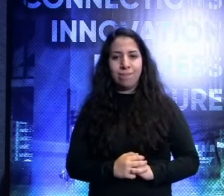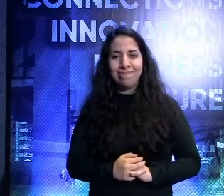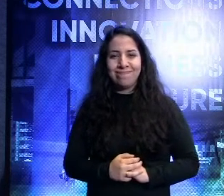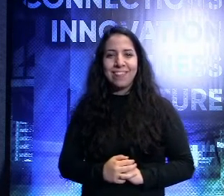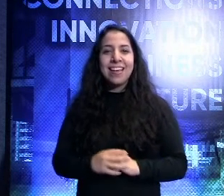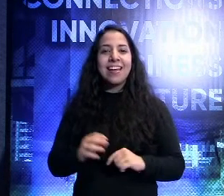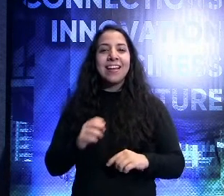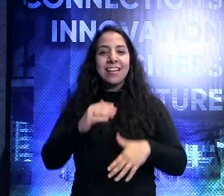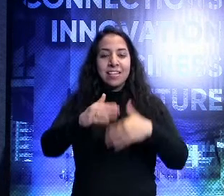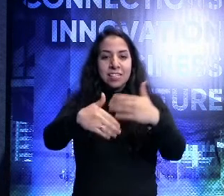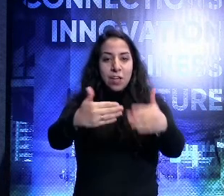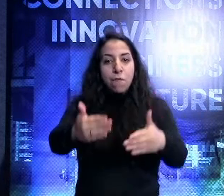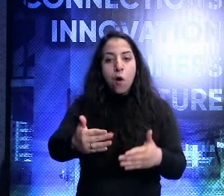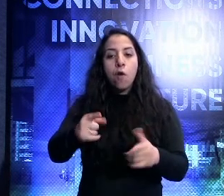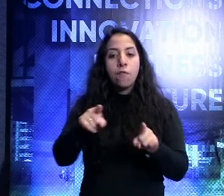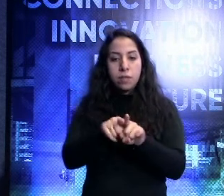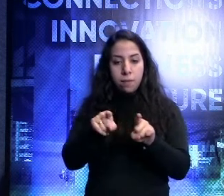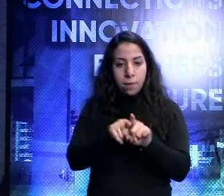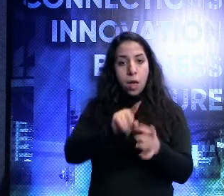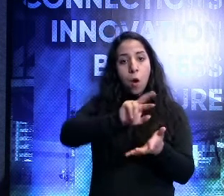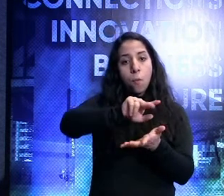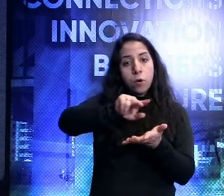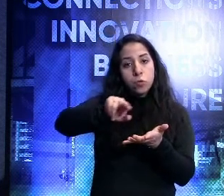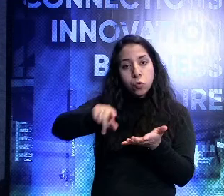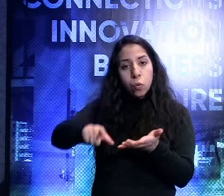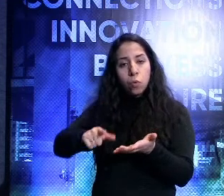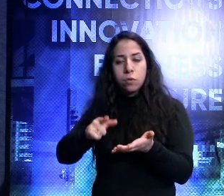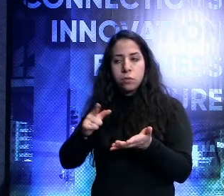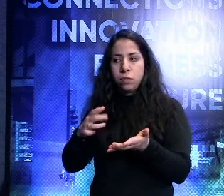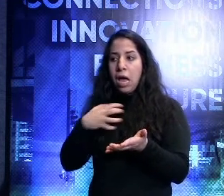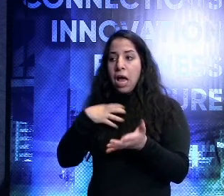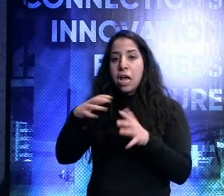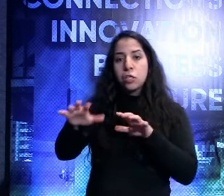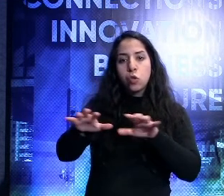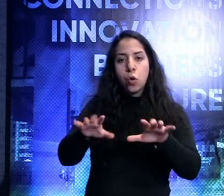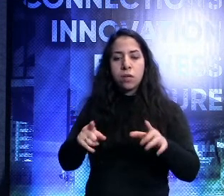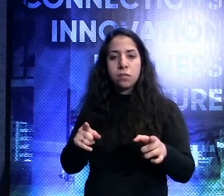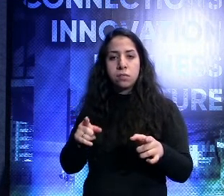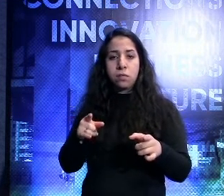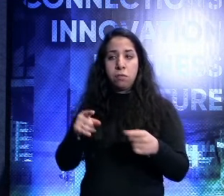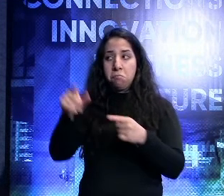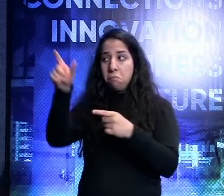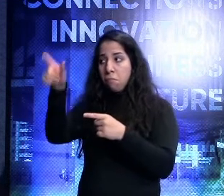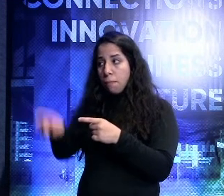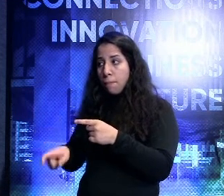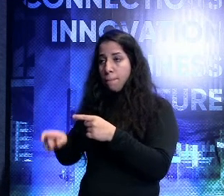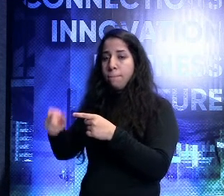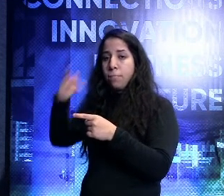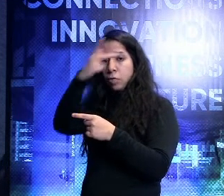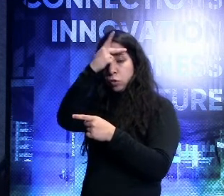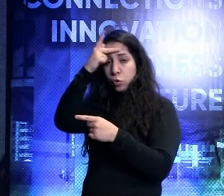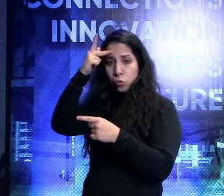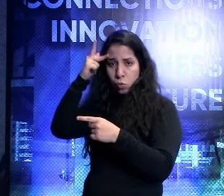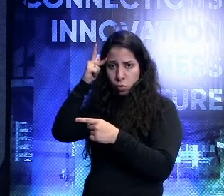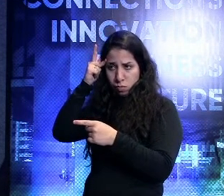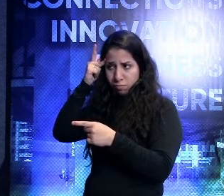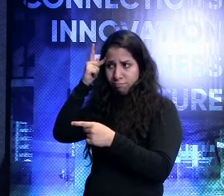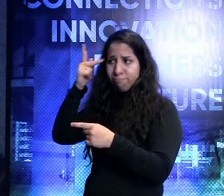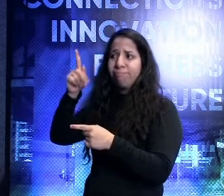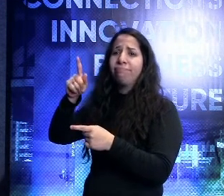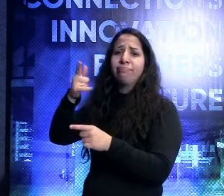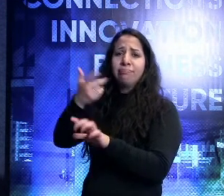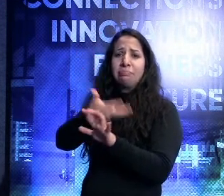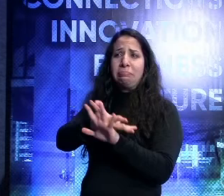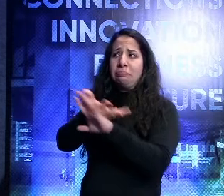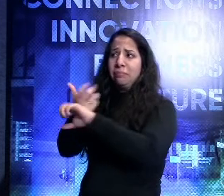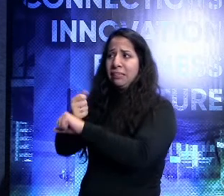envolvem algumas coisas, algumas ações. Né? Envolve pessoas, que é multidisciplinar, todo mundo tem que